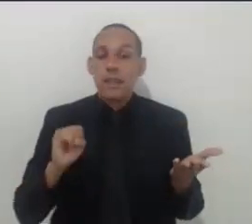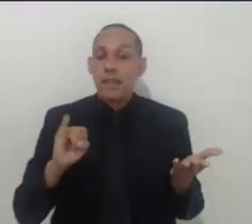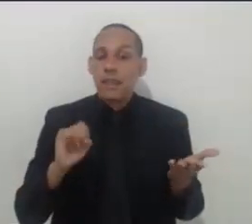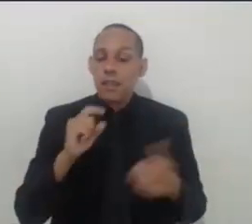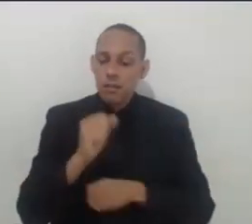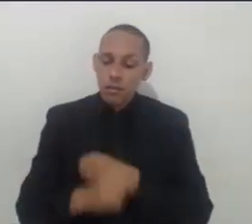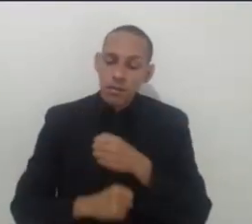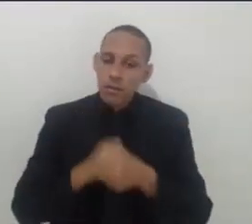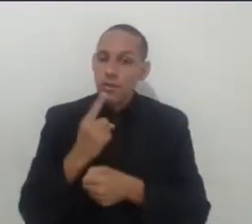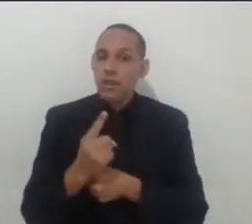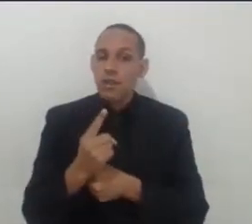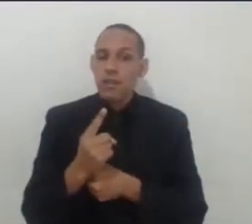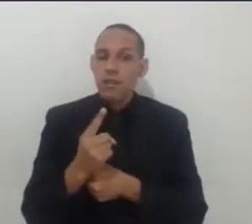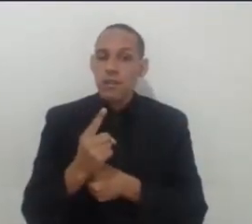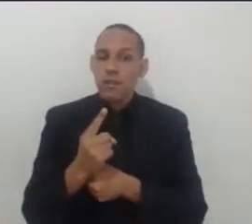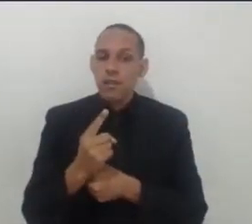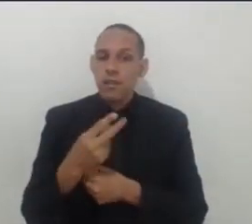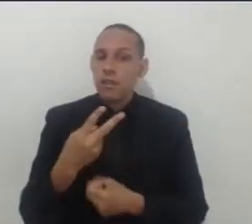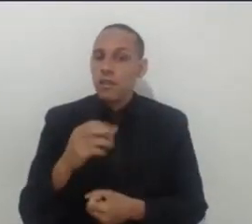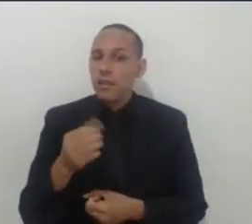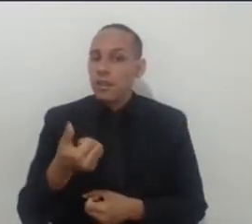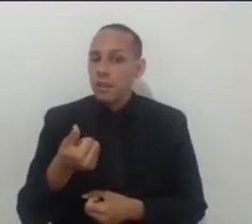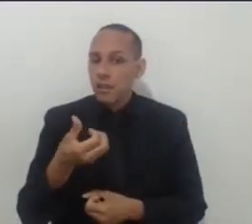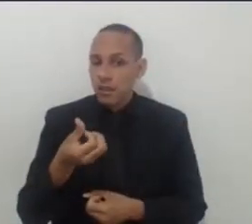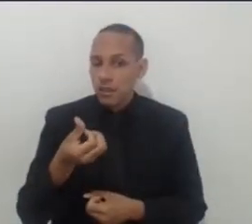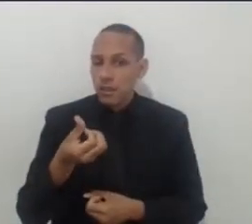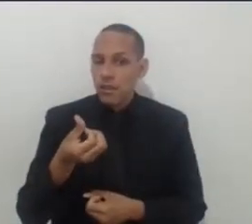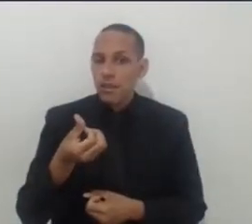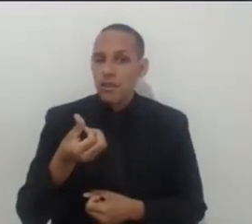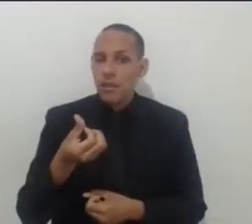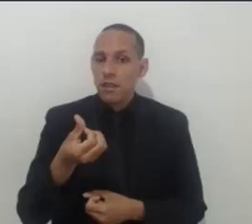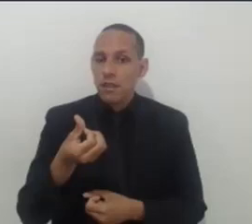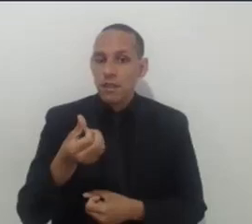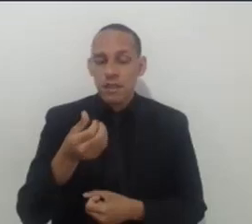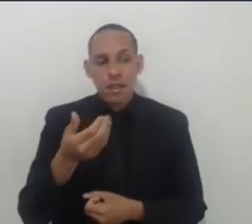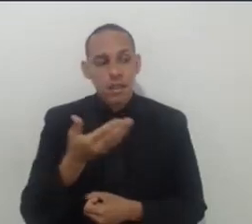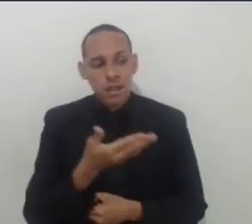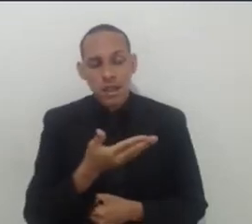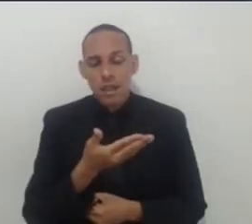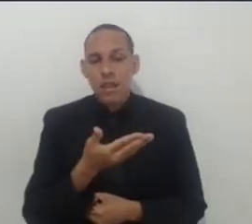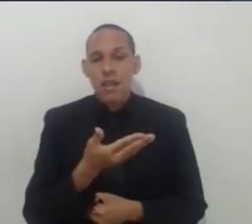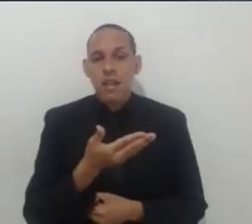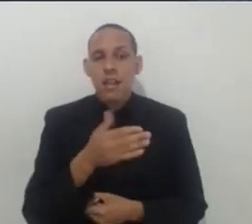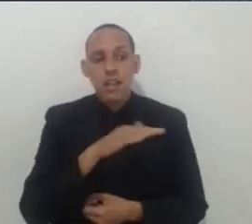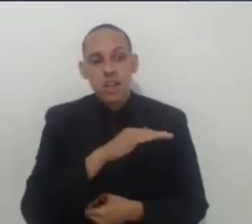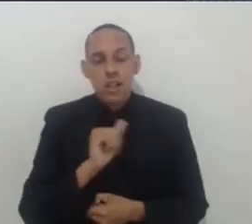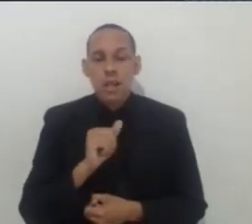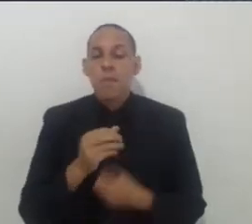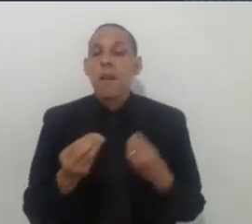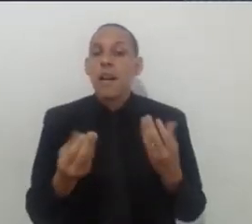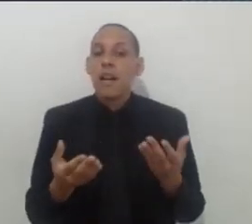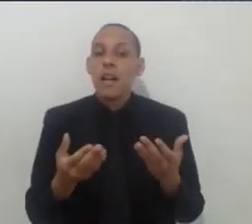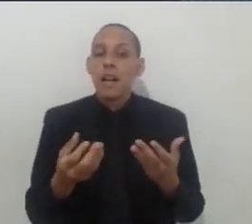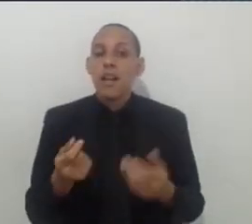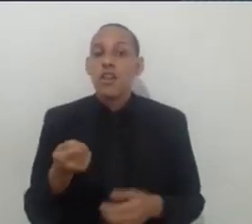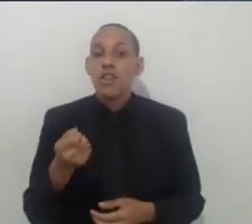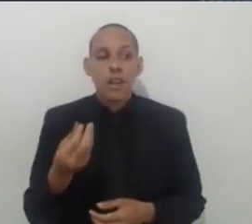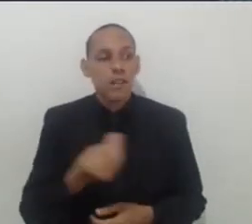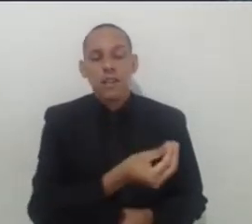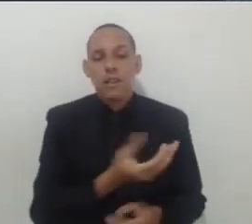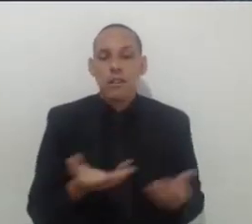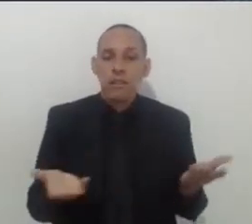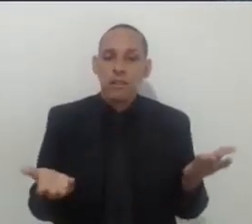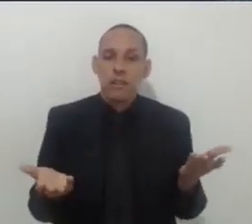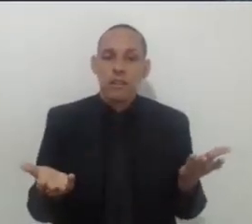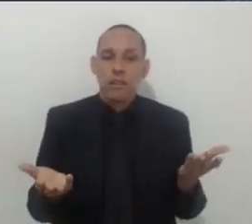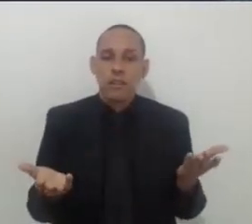após, em 2016, a parte adversa foi chamada para receber as chaves?